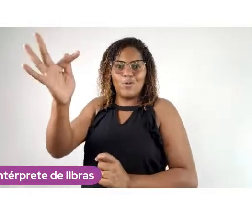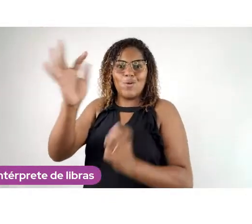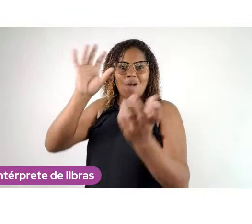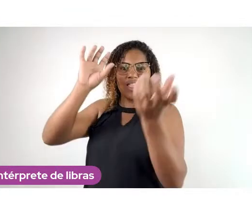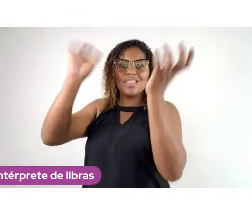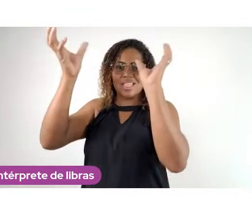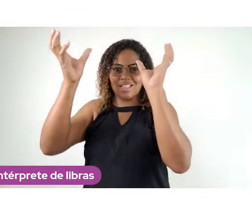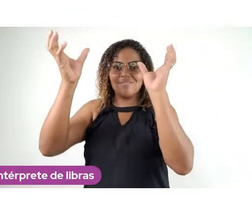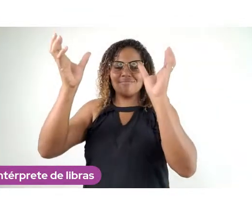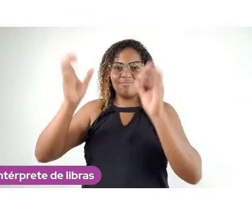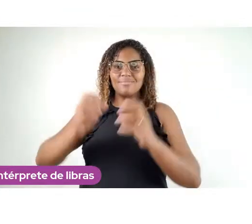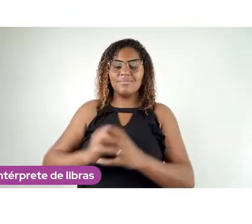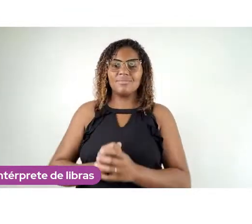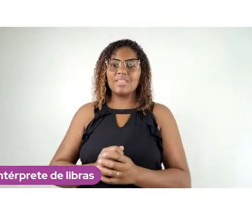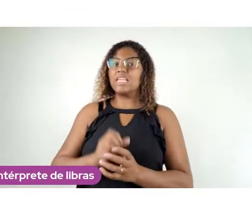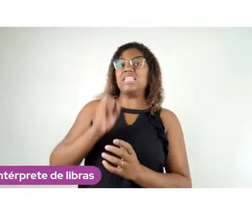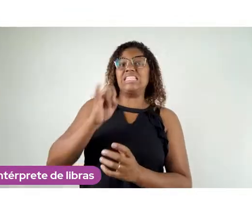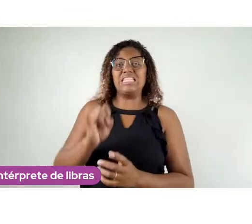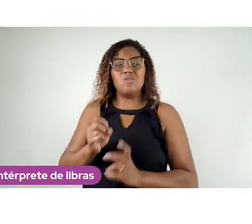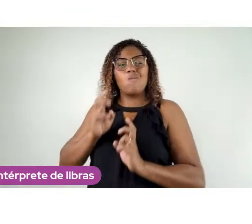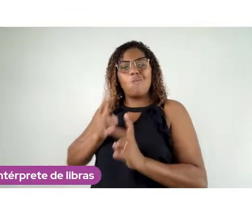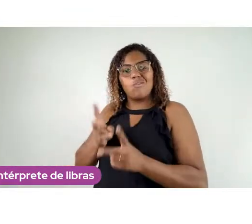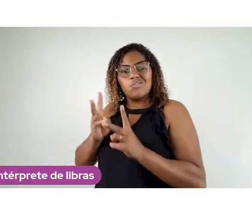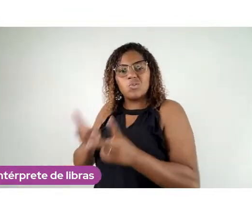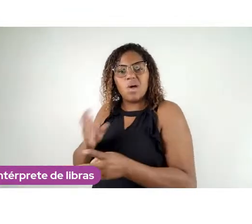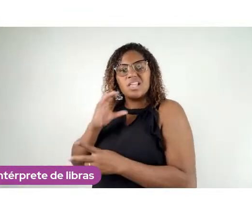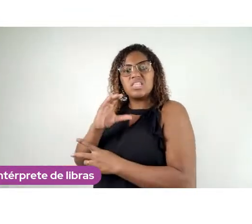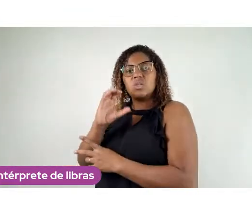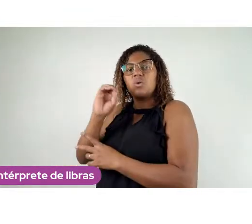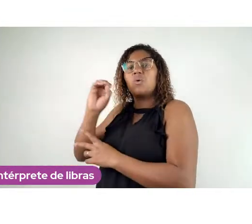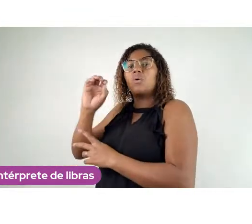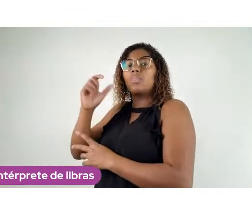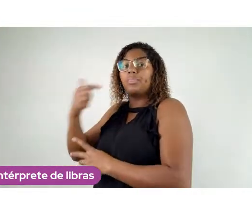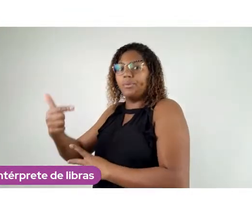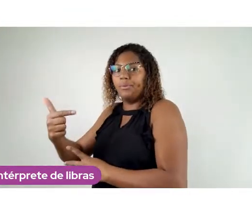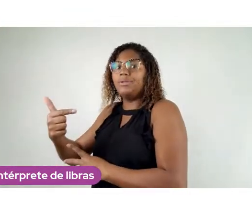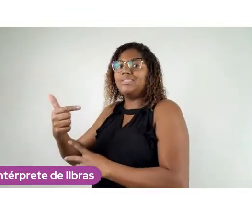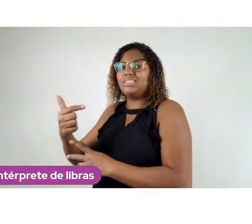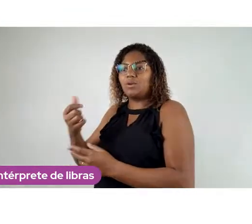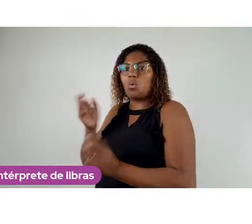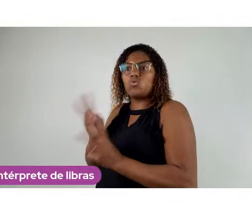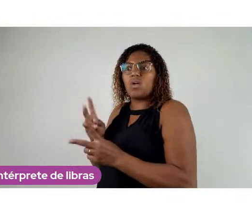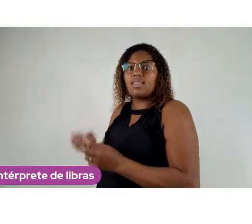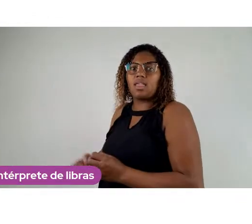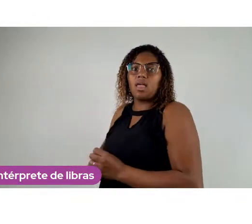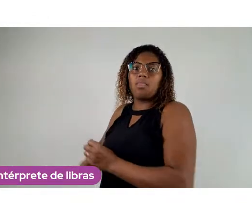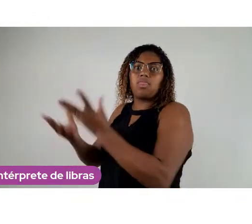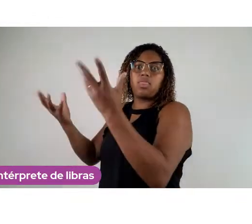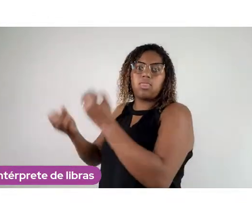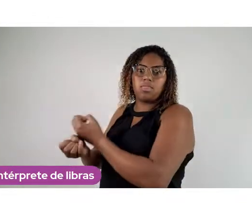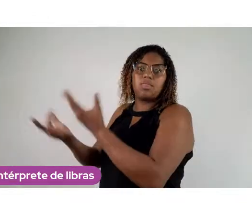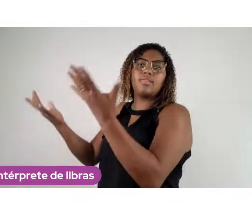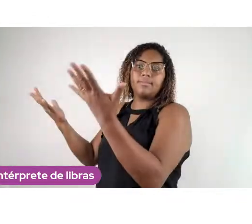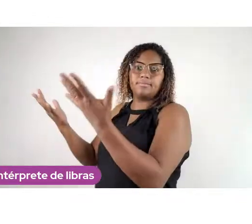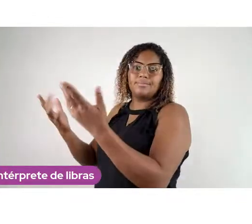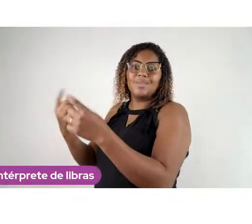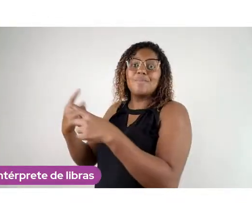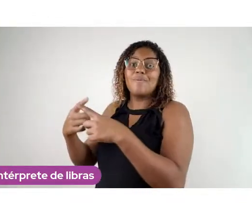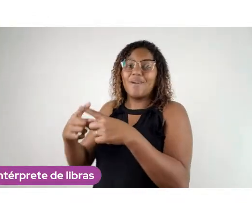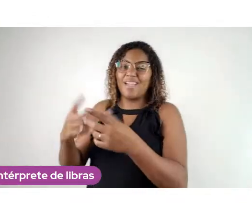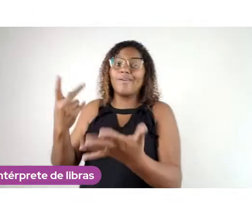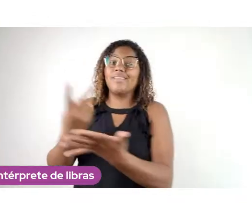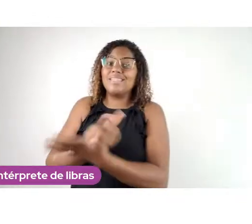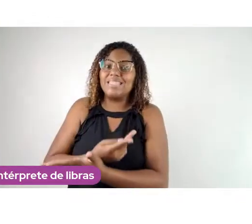o homem continuasse a emitir CO2, e naquela época já se emitia CO2 por causa da queima do carvão